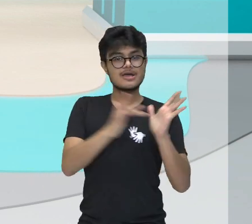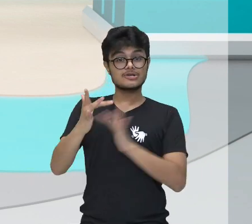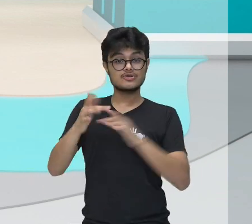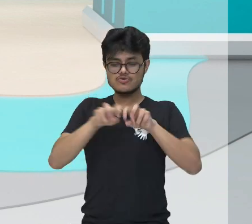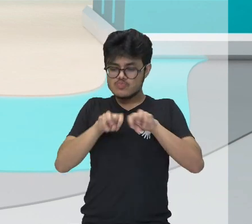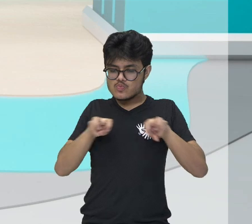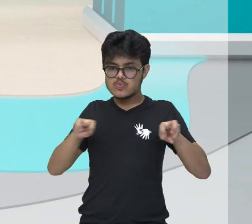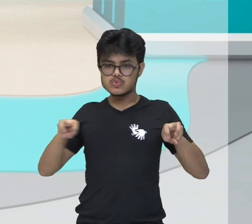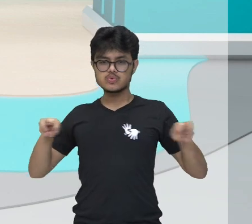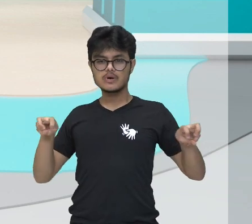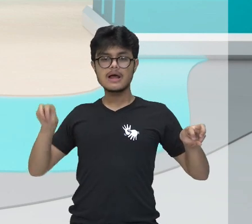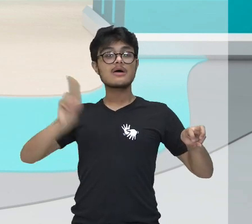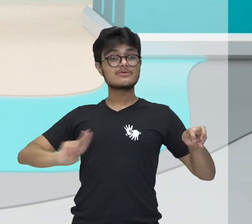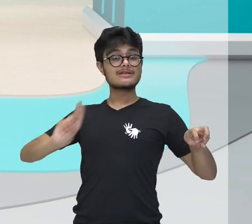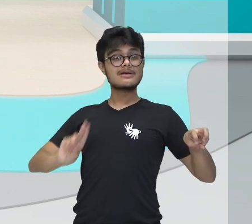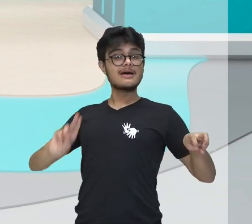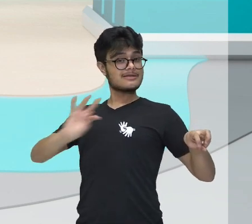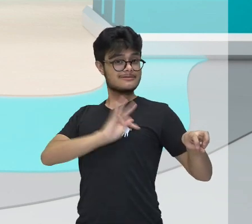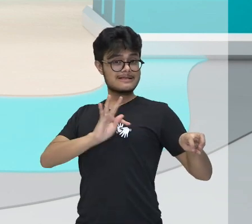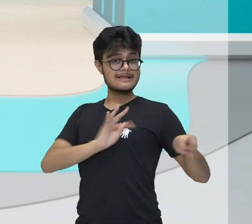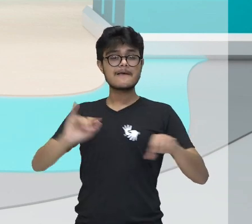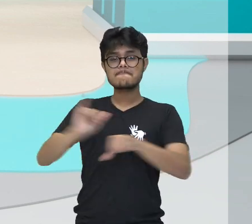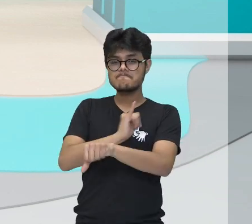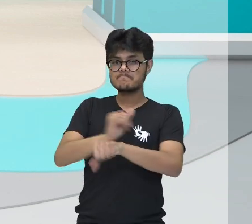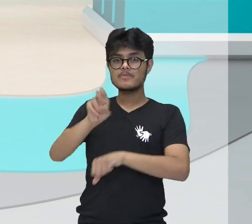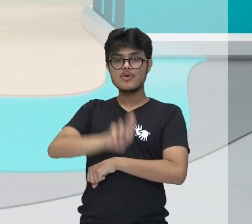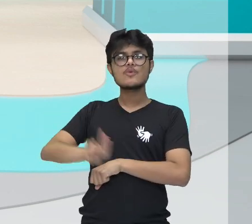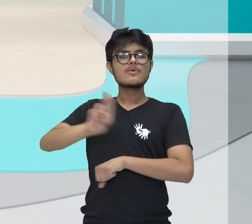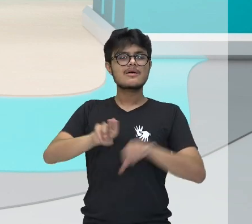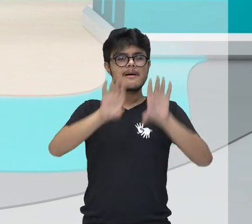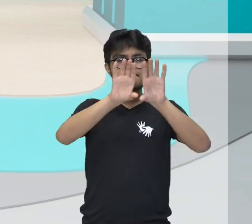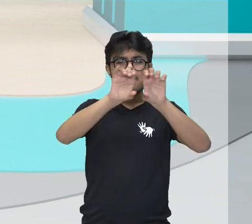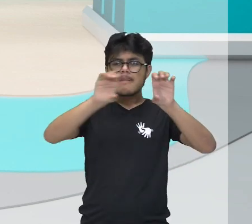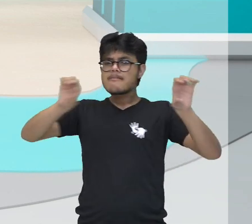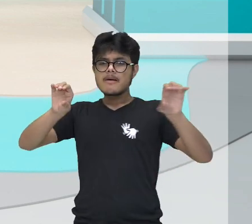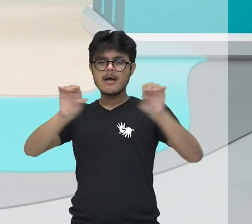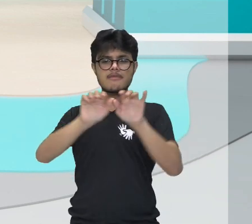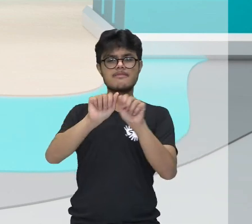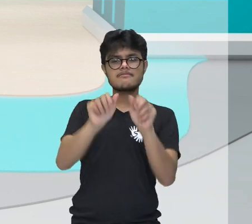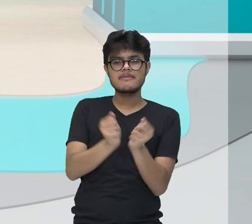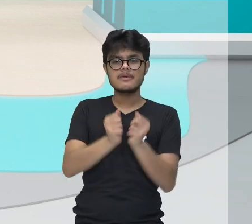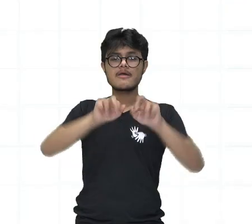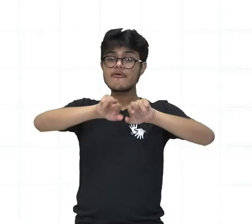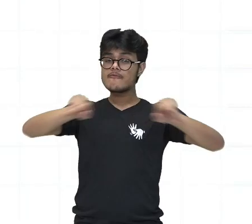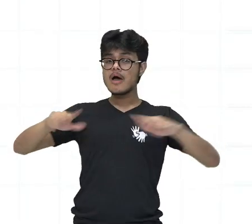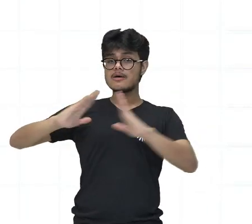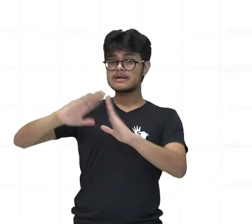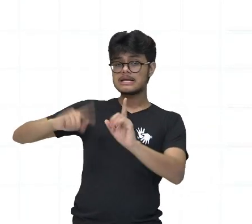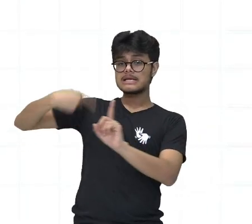essa técnica de argamassa, ou seja, afresco. E várias capelas,